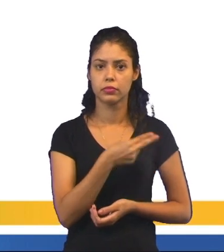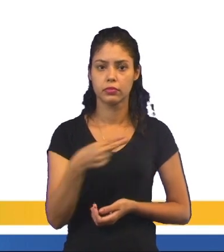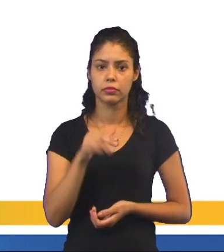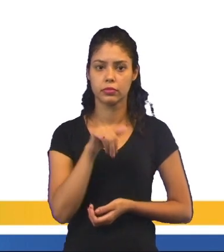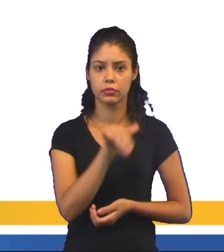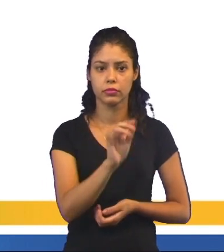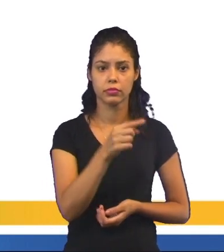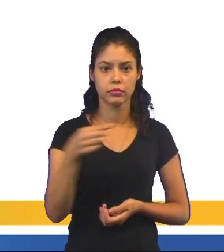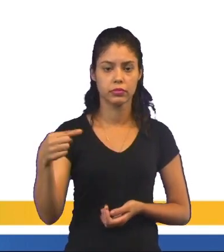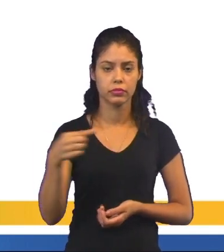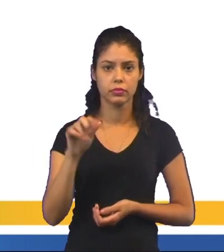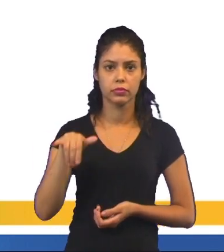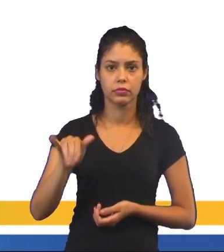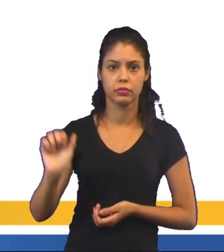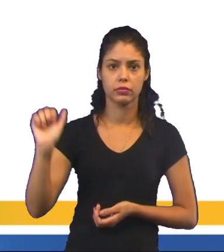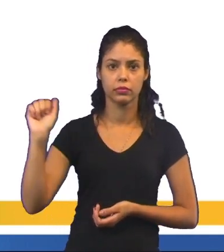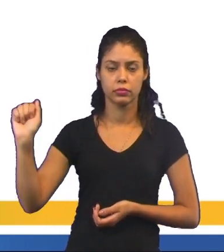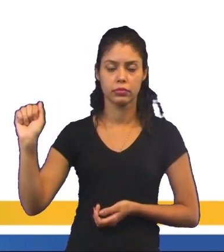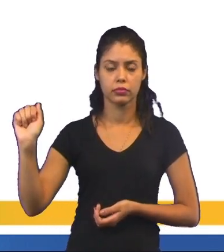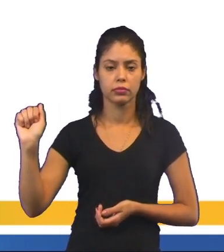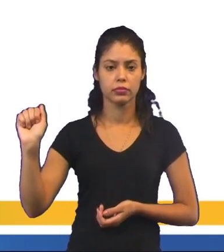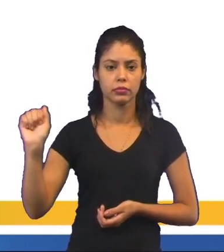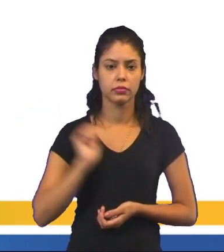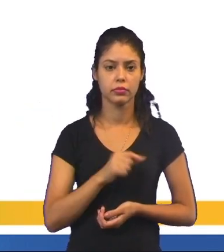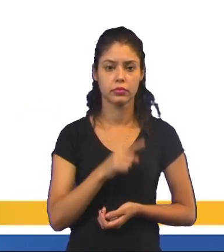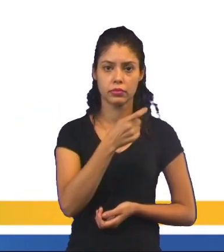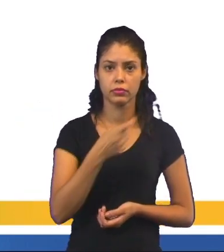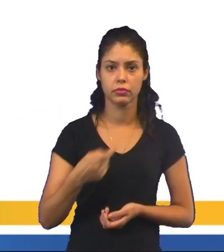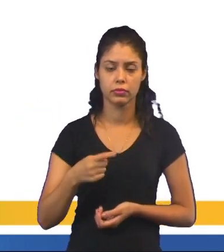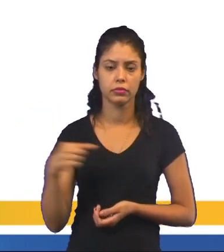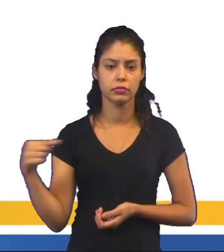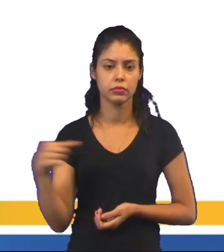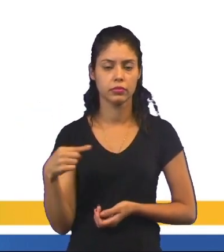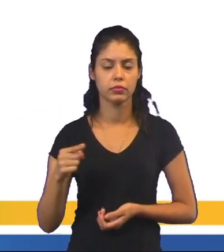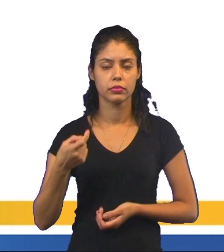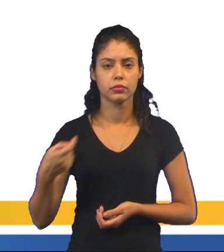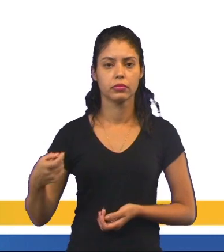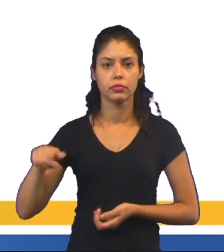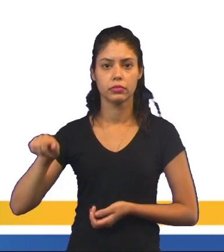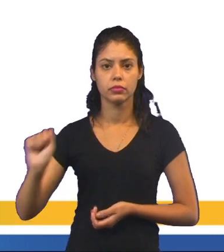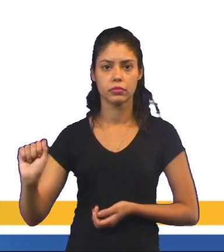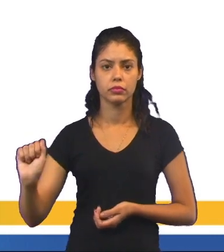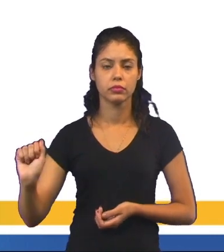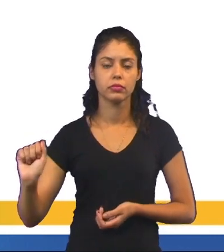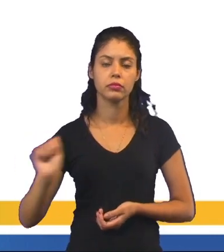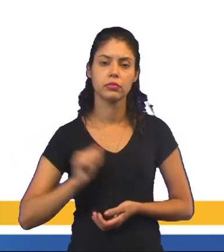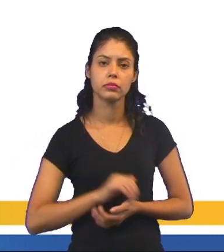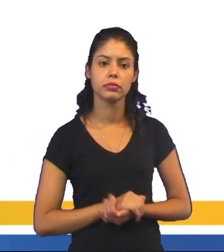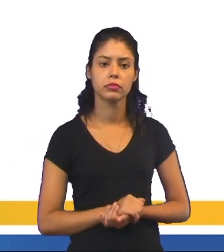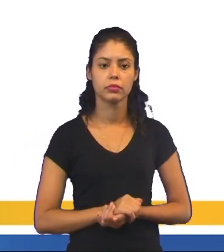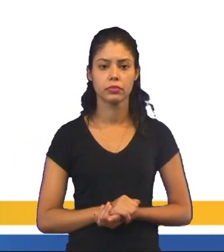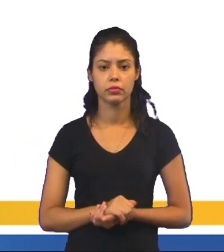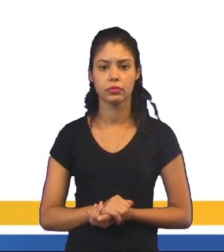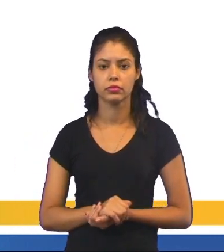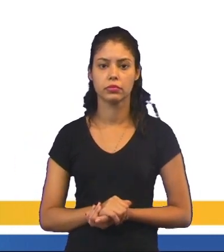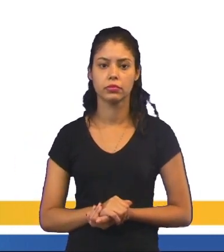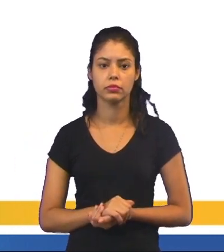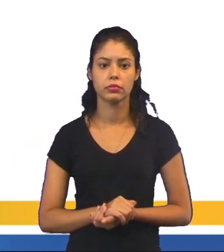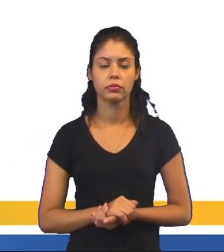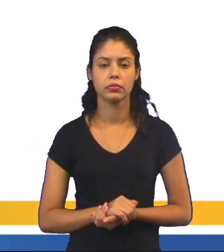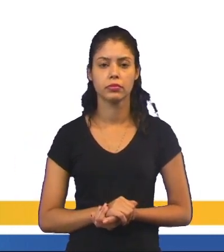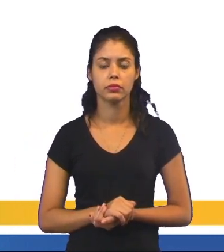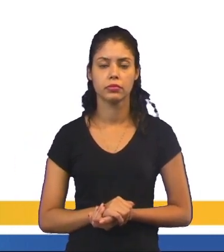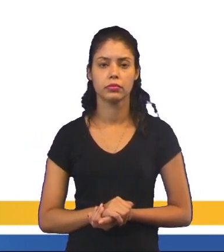é m = y - y ah tá sobre x menos